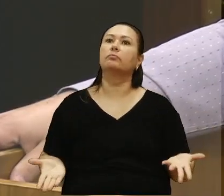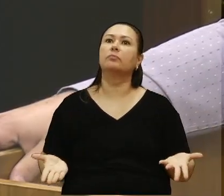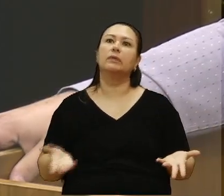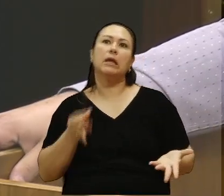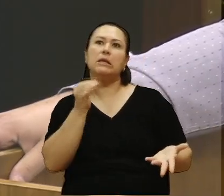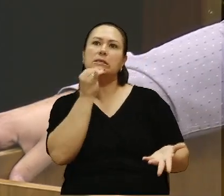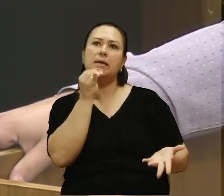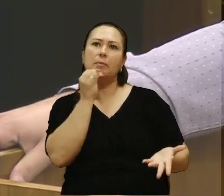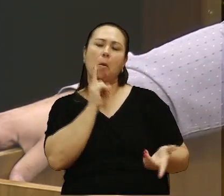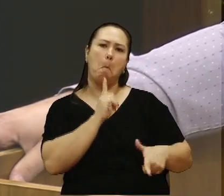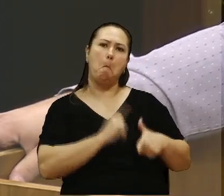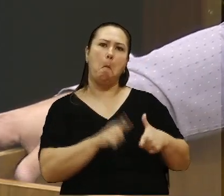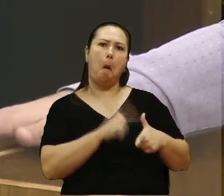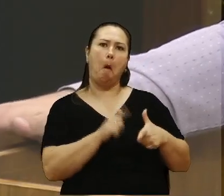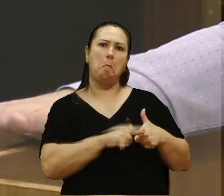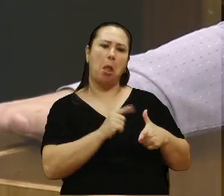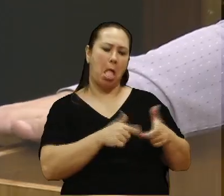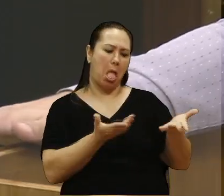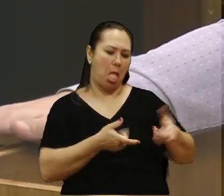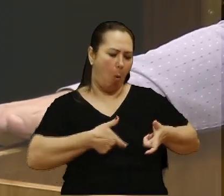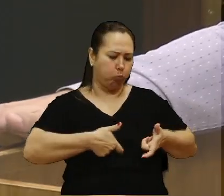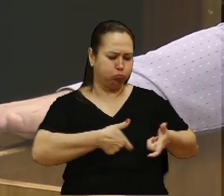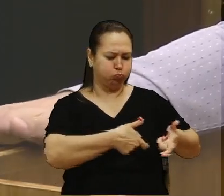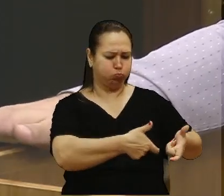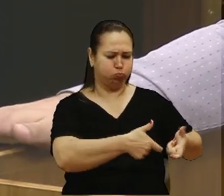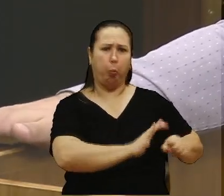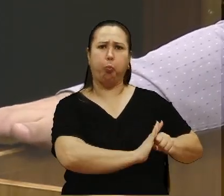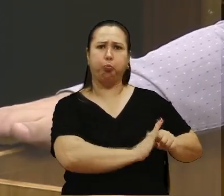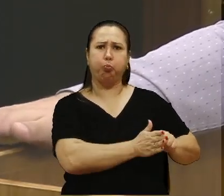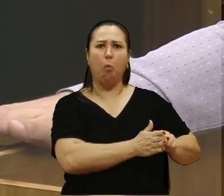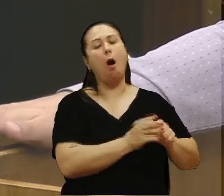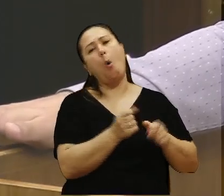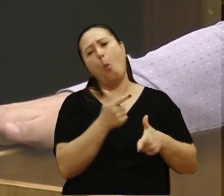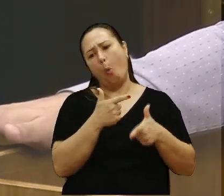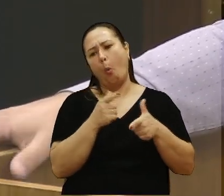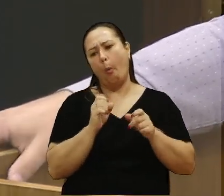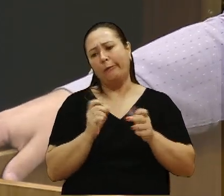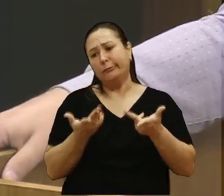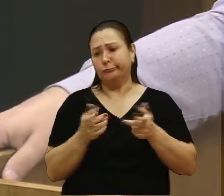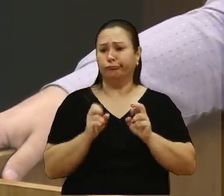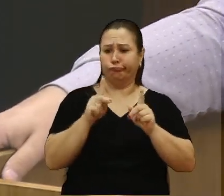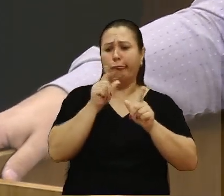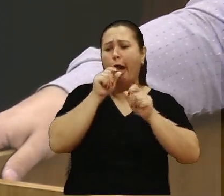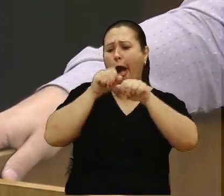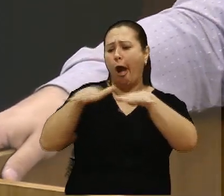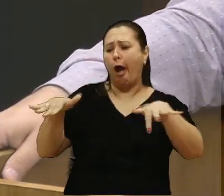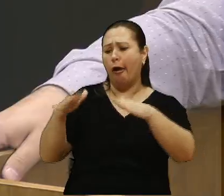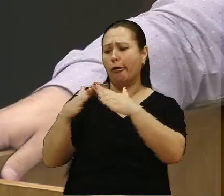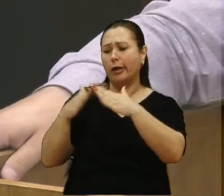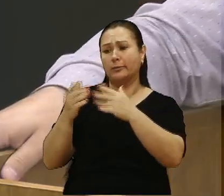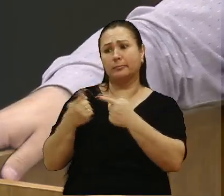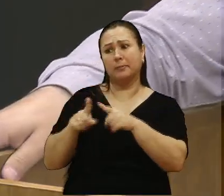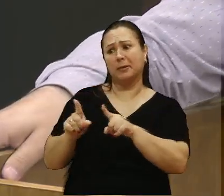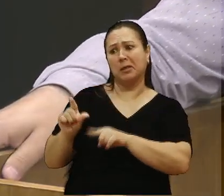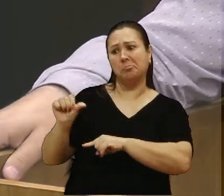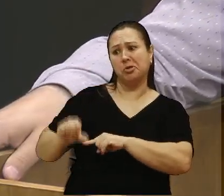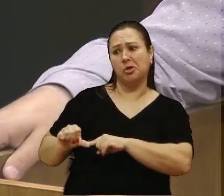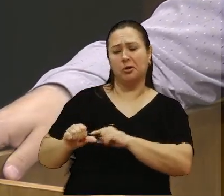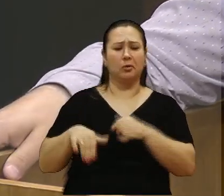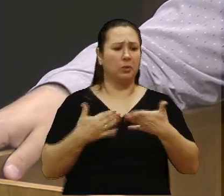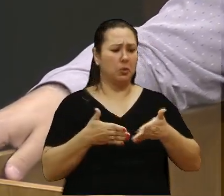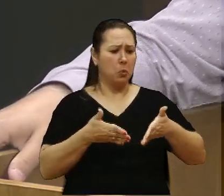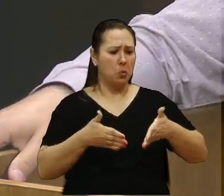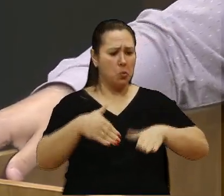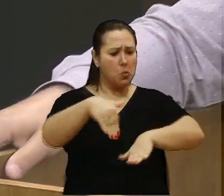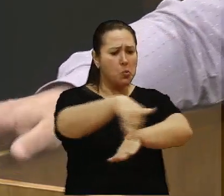um bueiro que está entupido, ainda vai alagar a casa e tal, mas é menos pior. Quando é uma